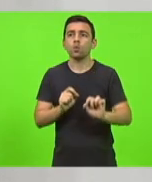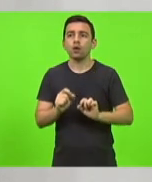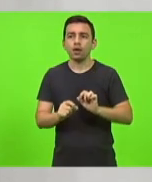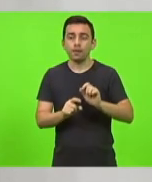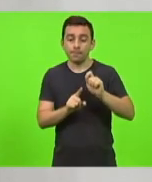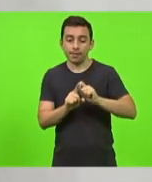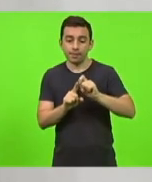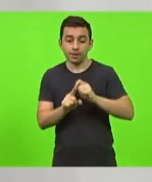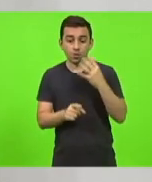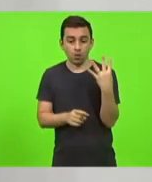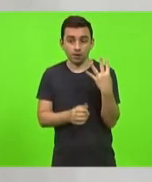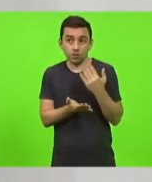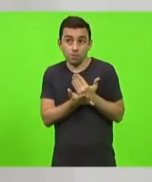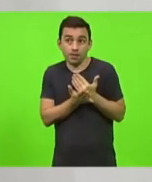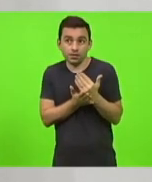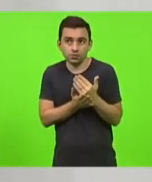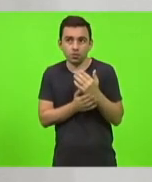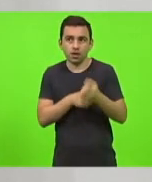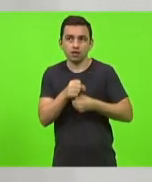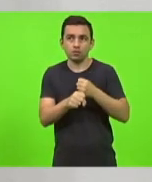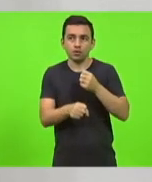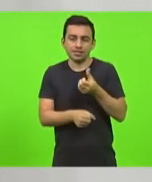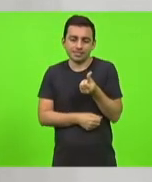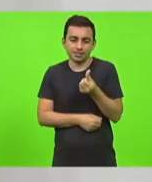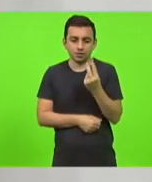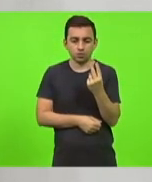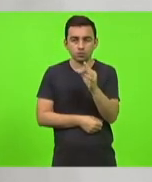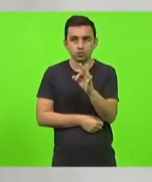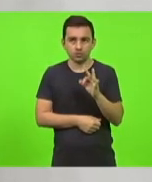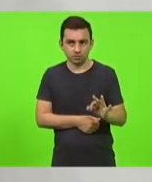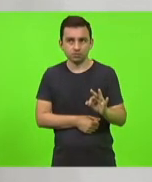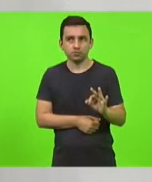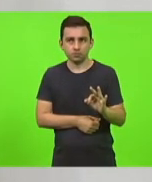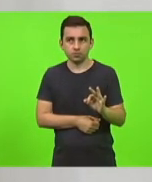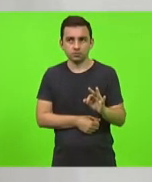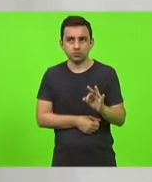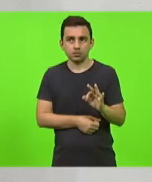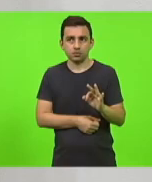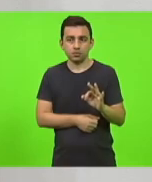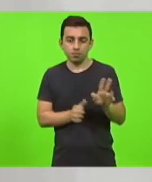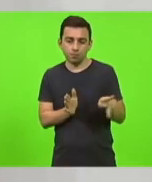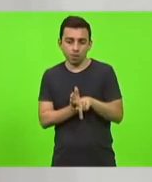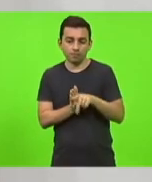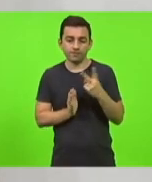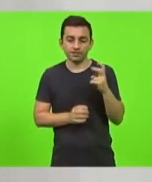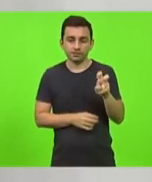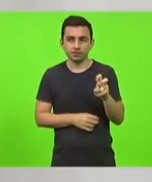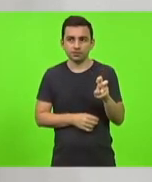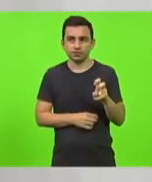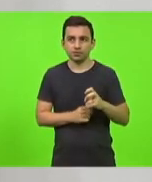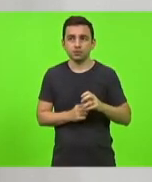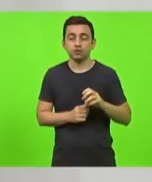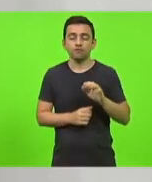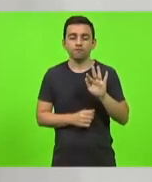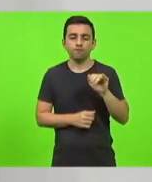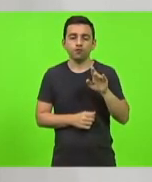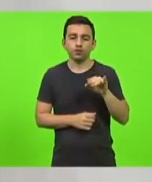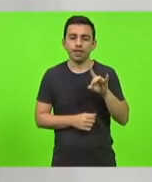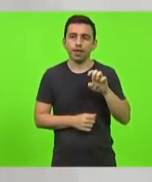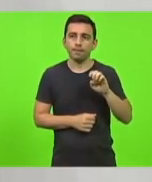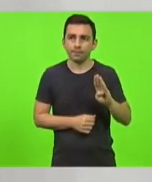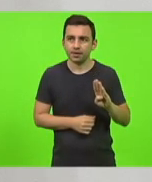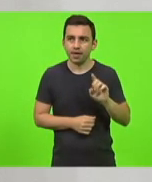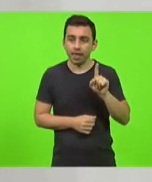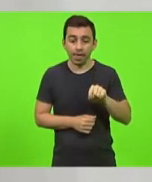ano, o Estado aplicou 62% dos 25%, perdão, do Fundeb, que deveria ser no